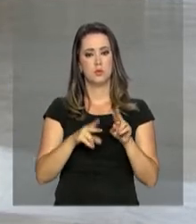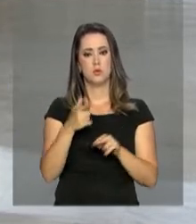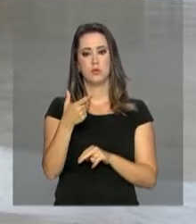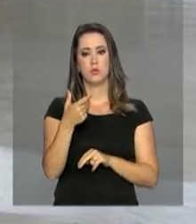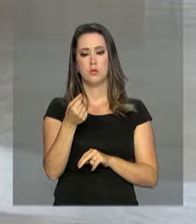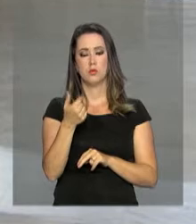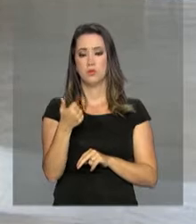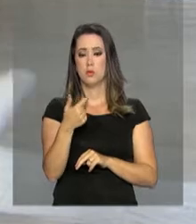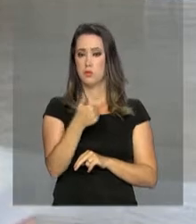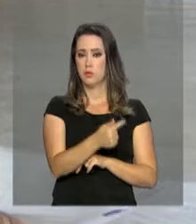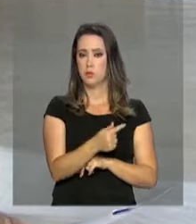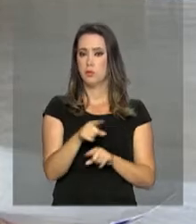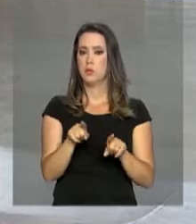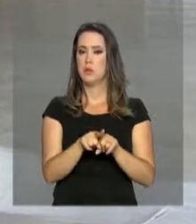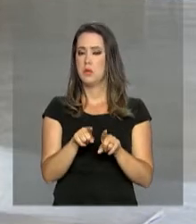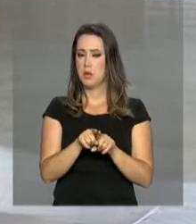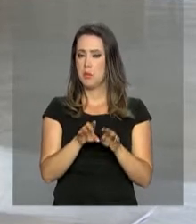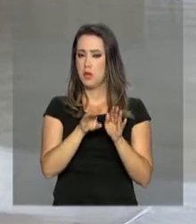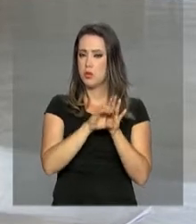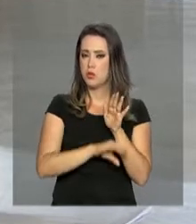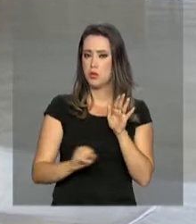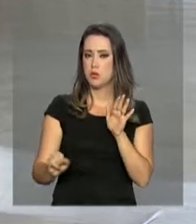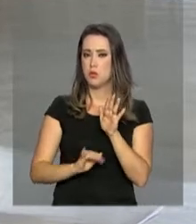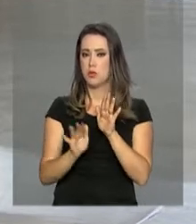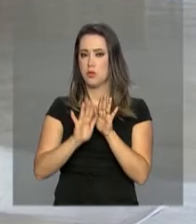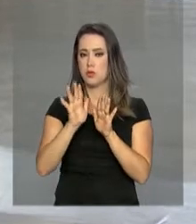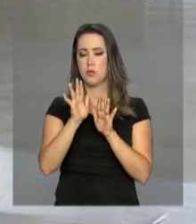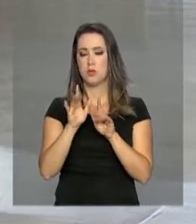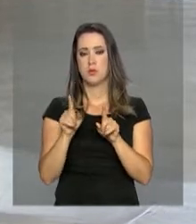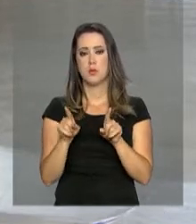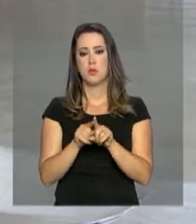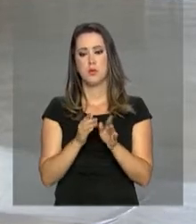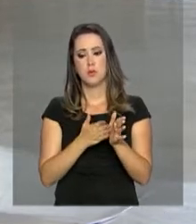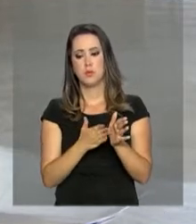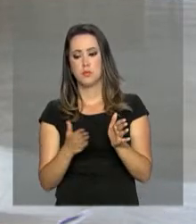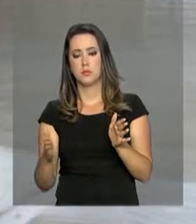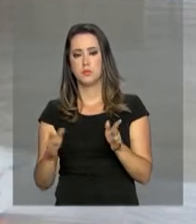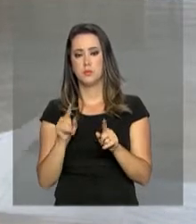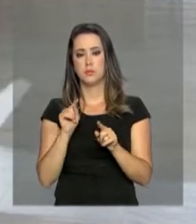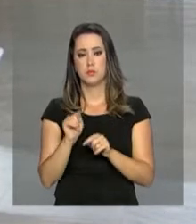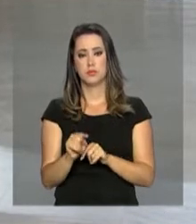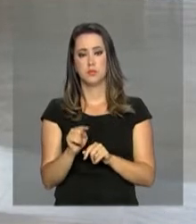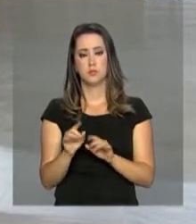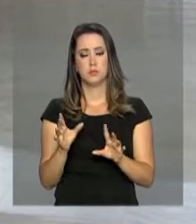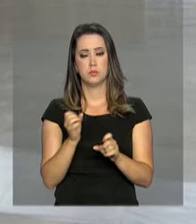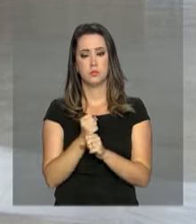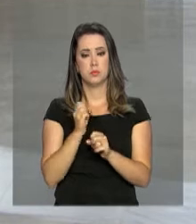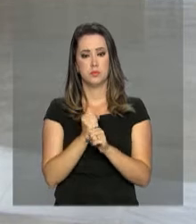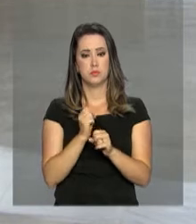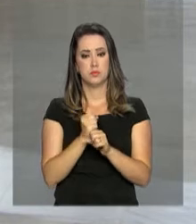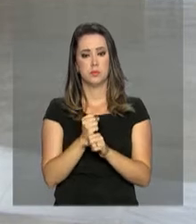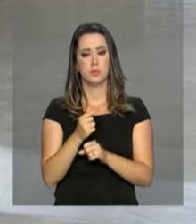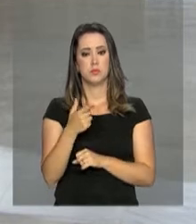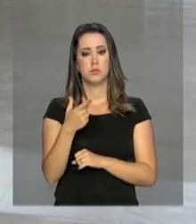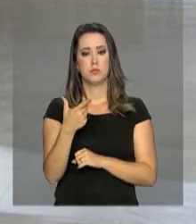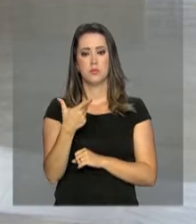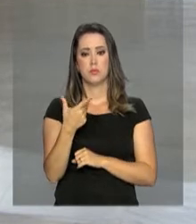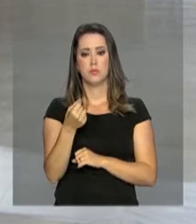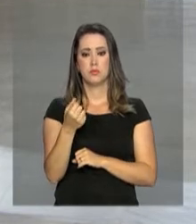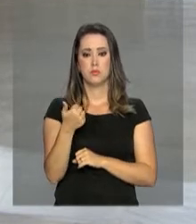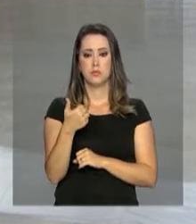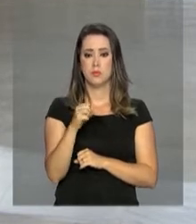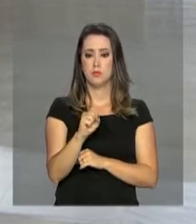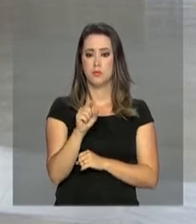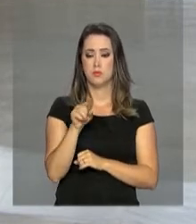2017, também descontada a inflação no período, e neste acumulado de 2018,